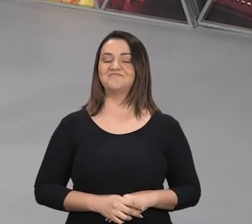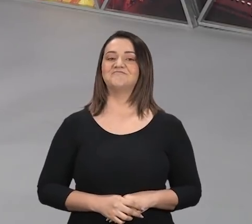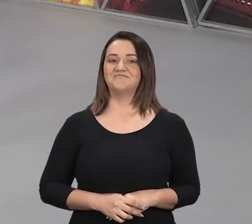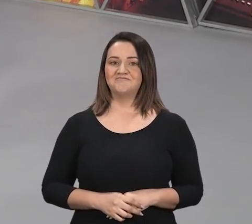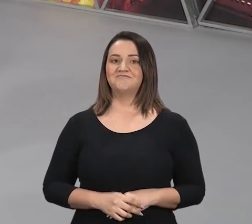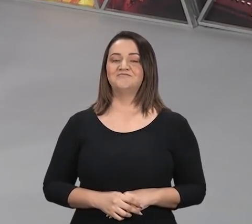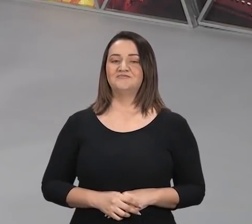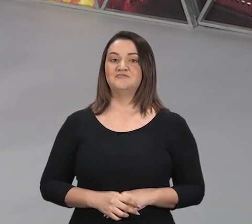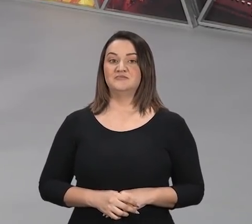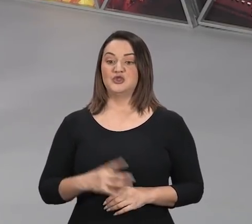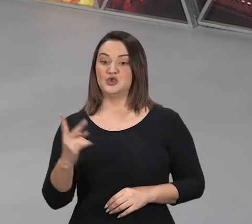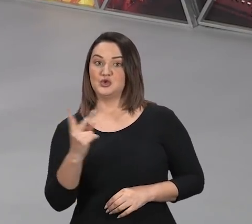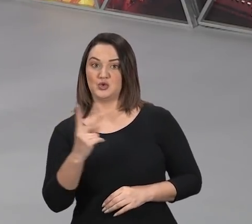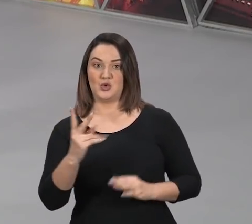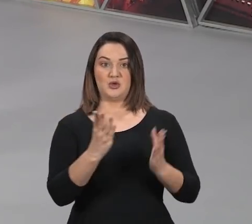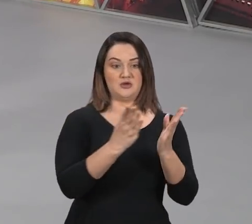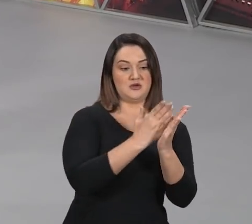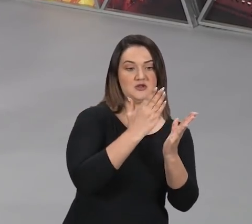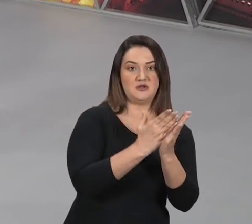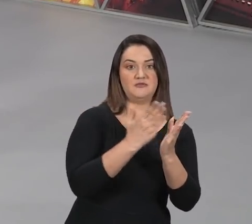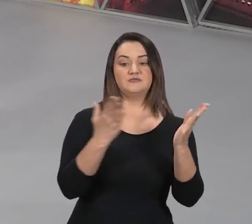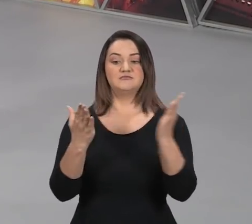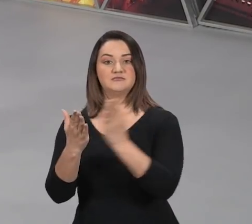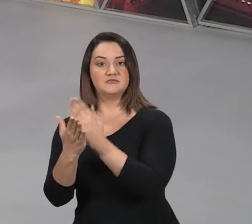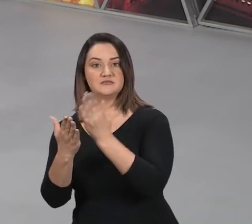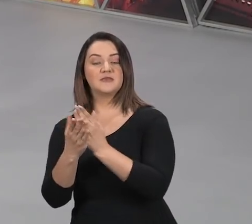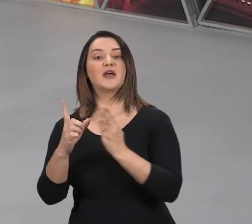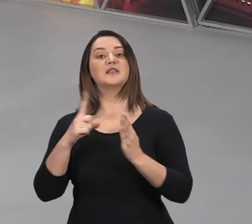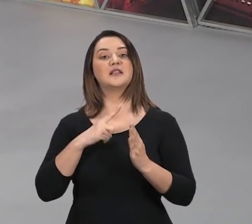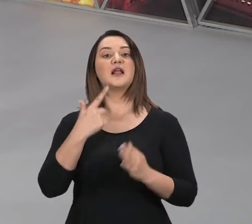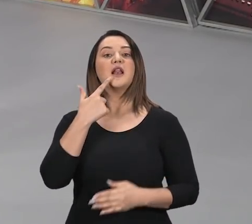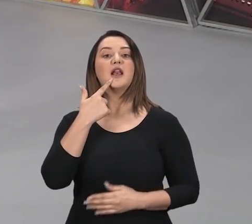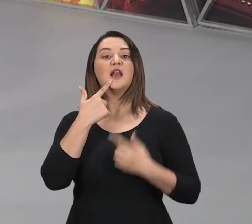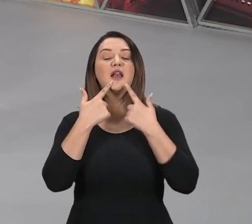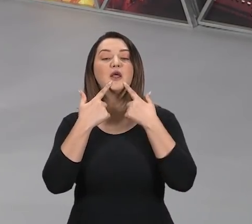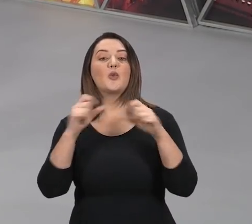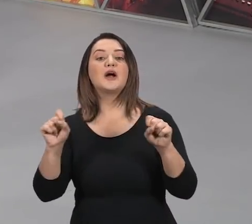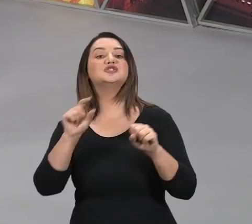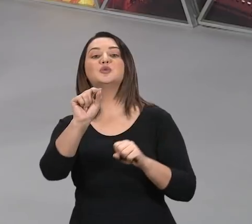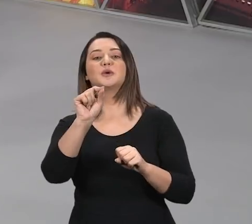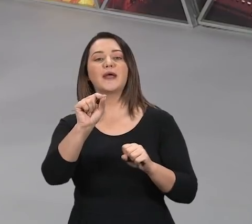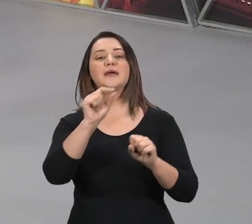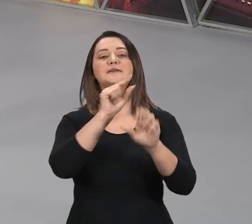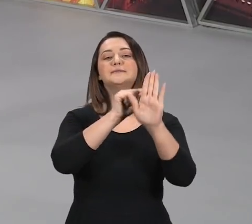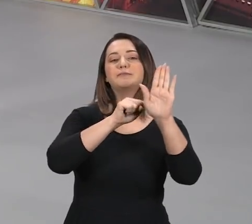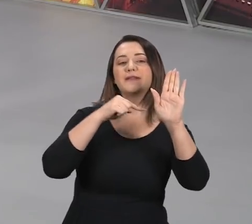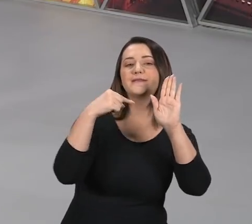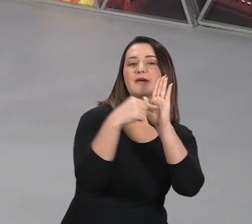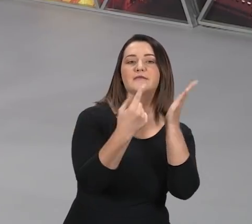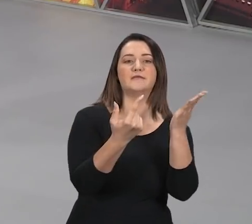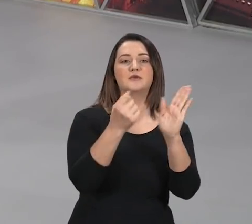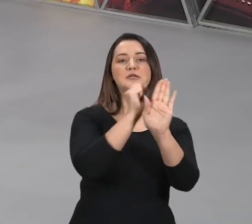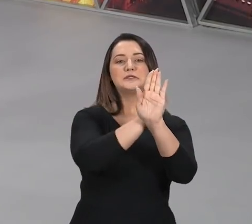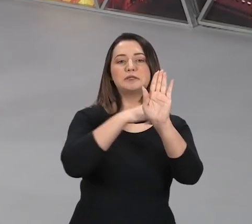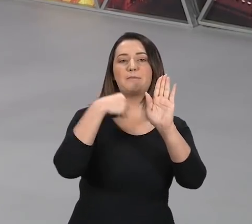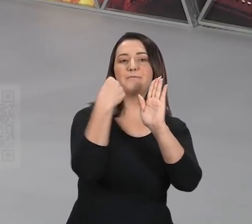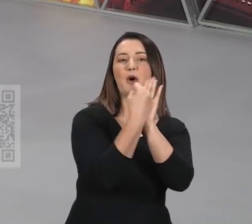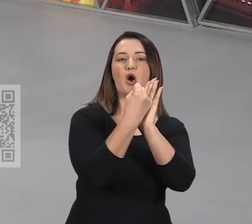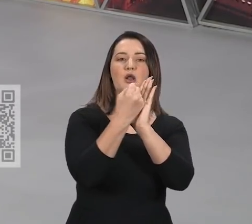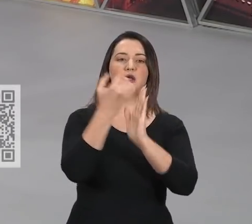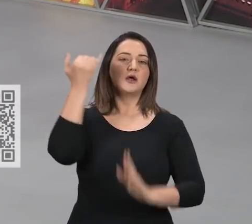Testamento e Apocalipse no Novo Testamento. Esses 2 livros foram escritos numa linguagem simbólica, numa